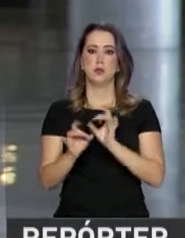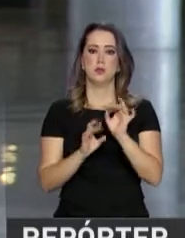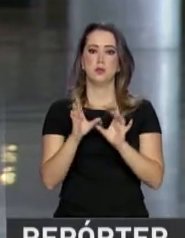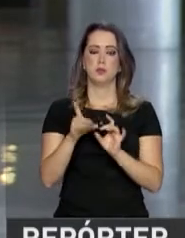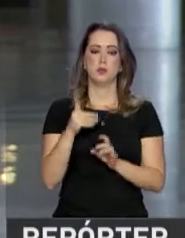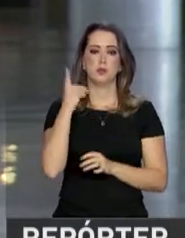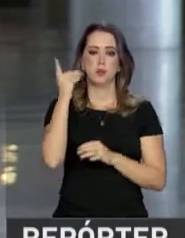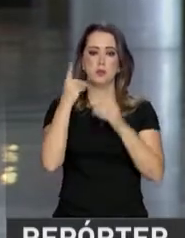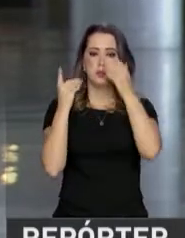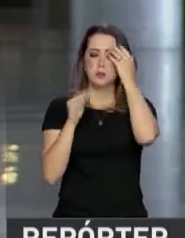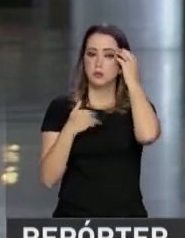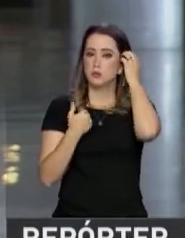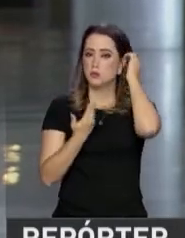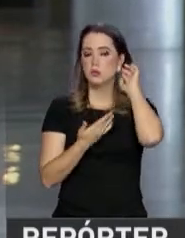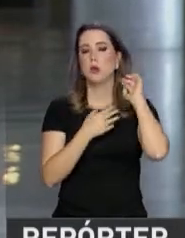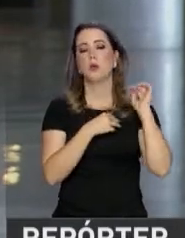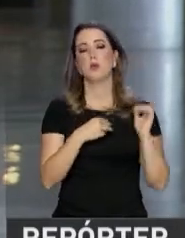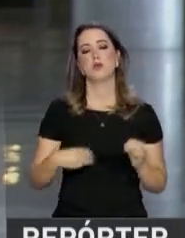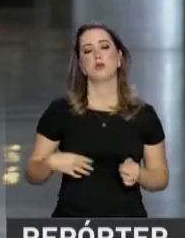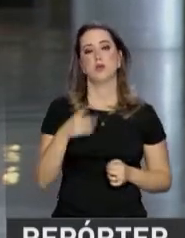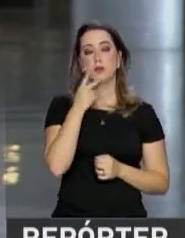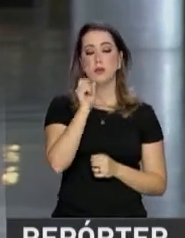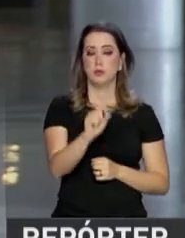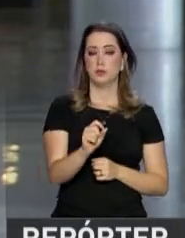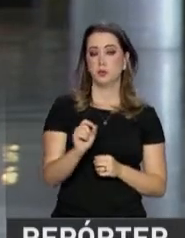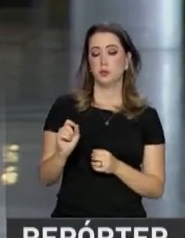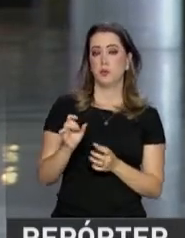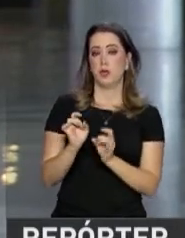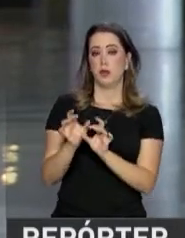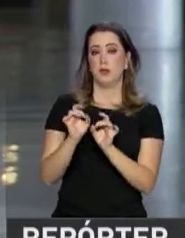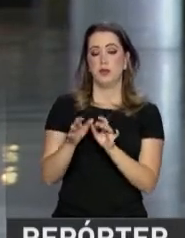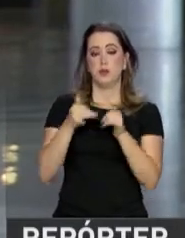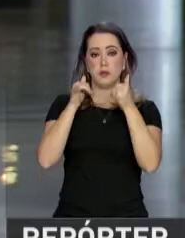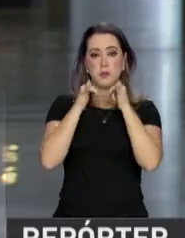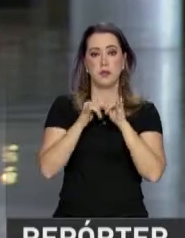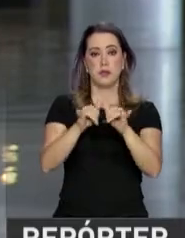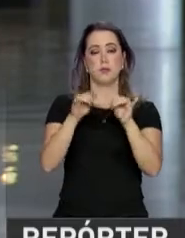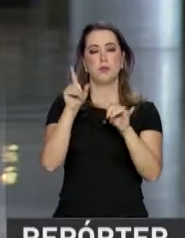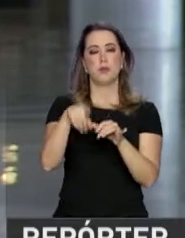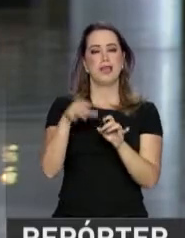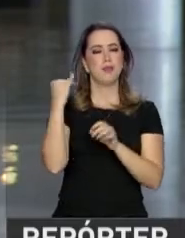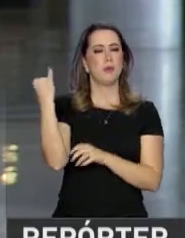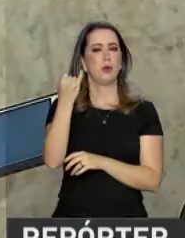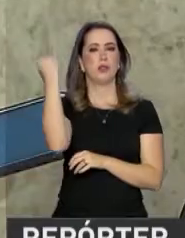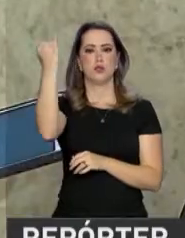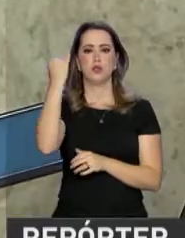para o ministro a capitalização da eletrobrás é essencial